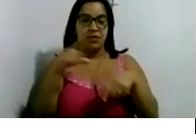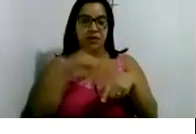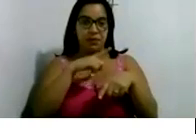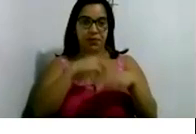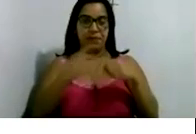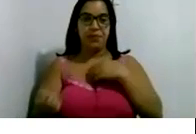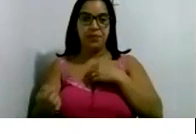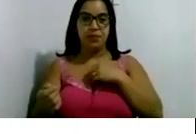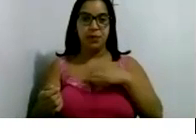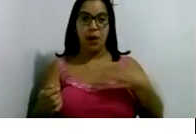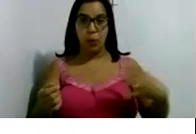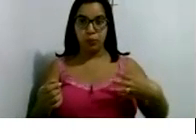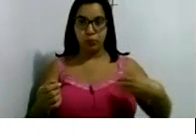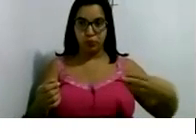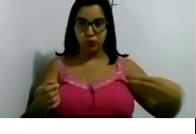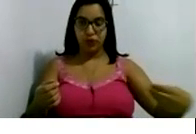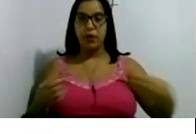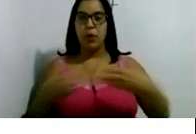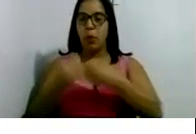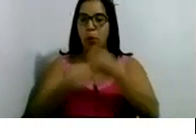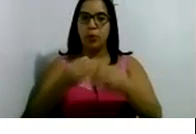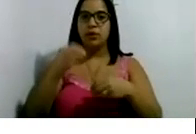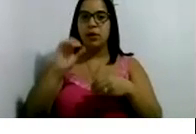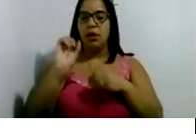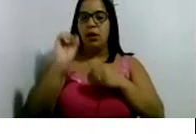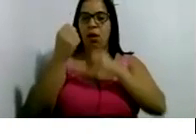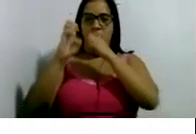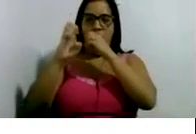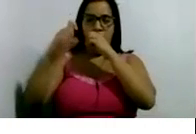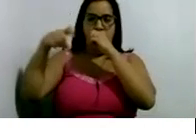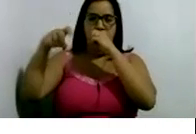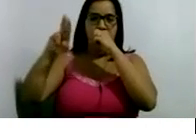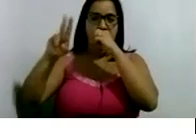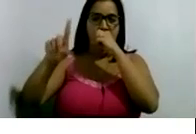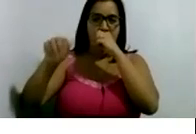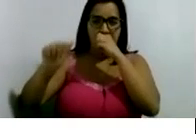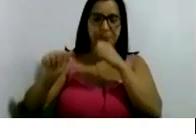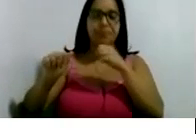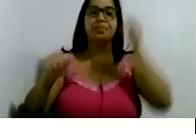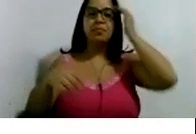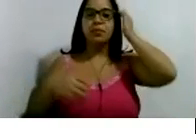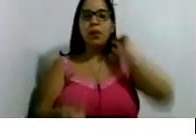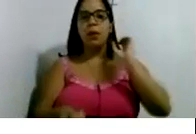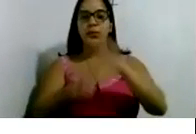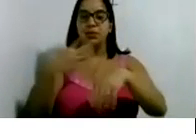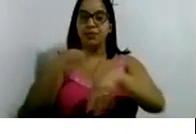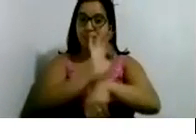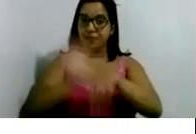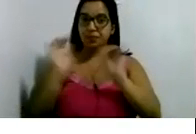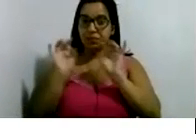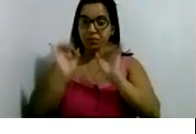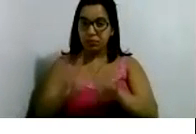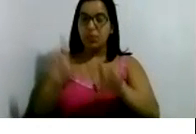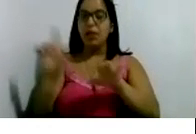Então, a reprodução humana é do tipo sexuada, ou seja, nós produzimos células